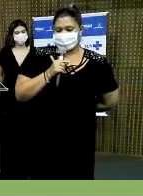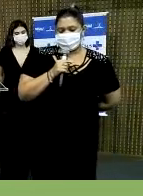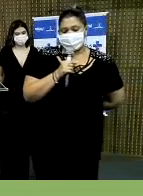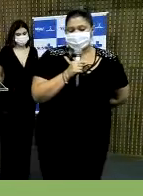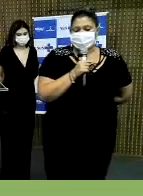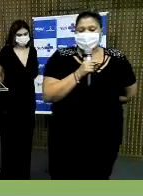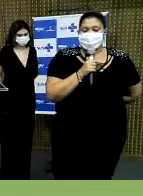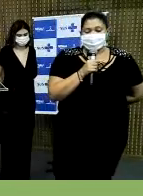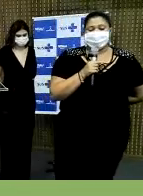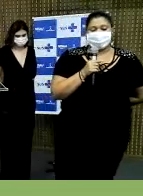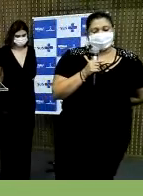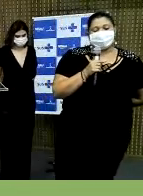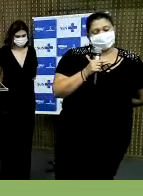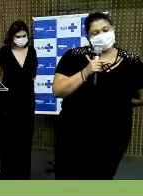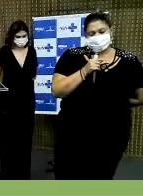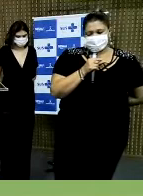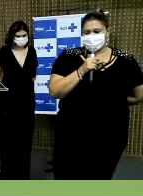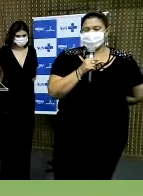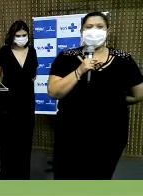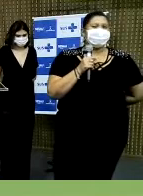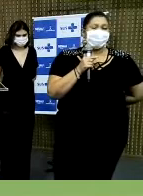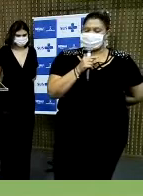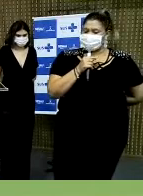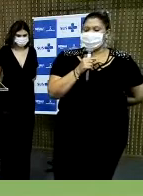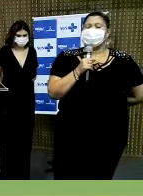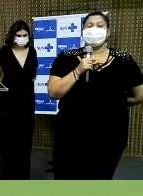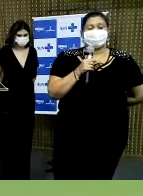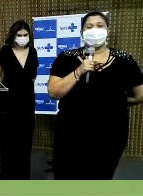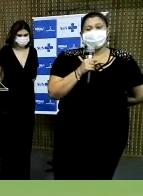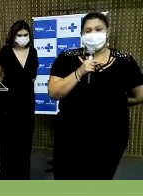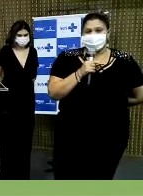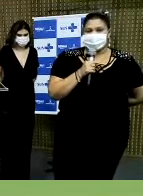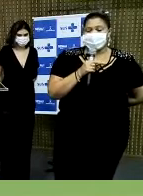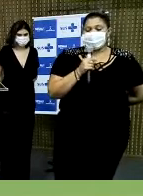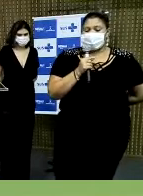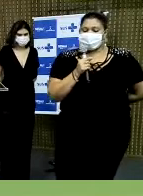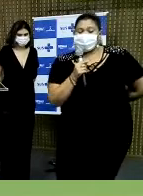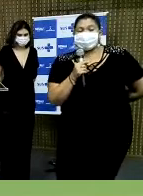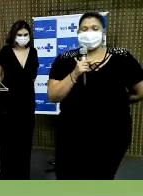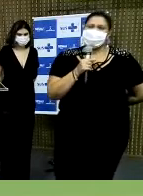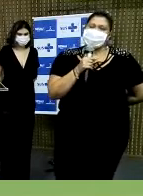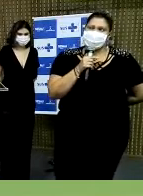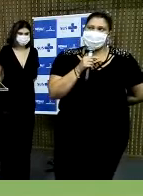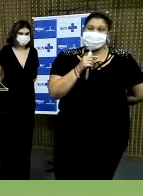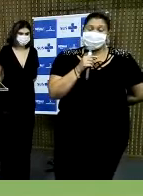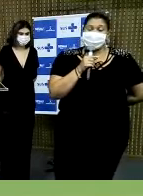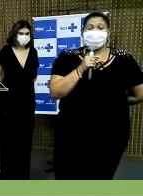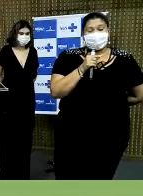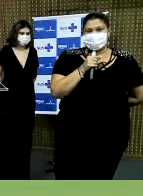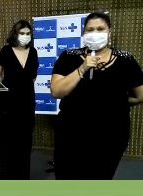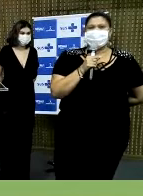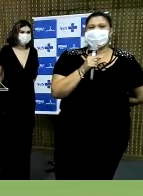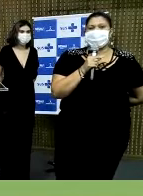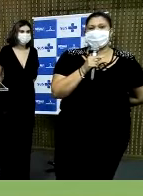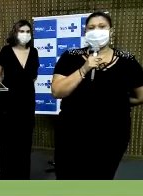de demora e a coleta de preventivo. Mesmo com pandemia, houve muita procura. A sonda a gente também faz muito na